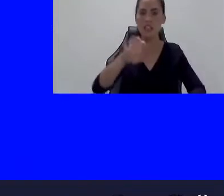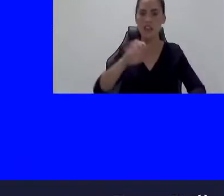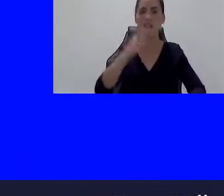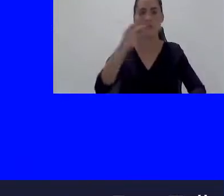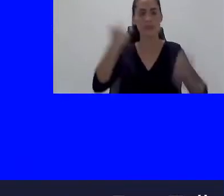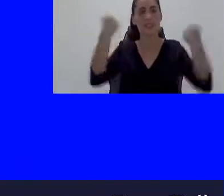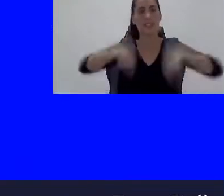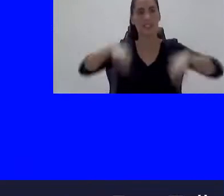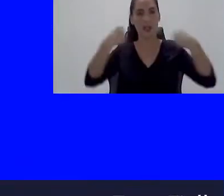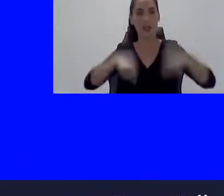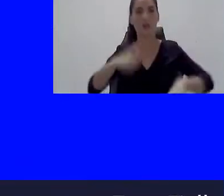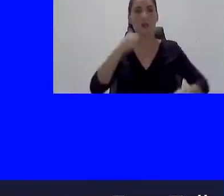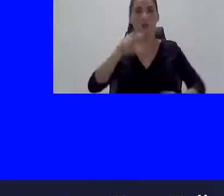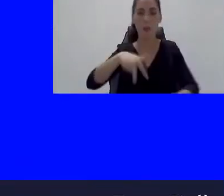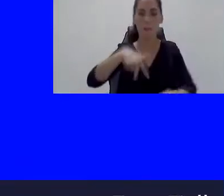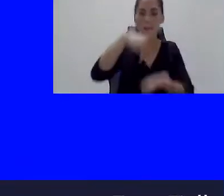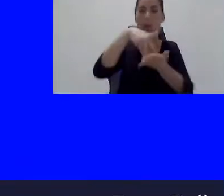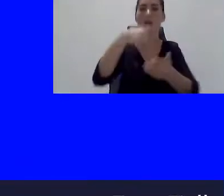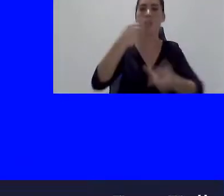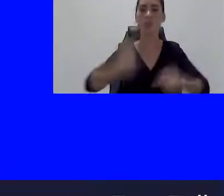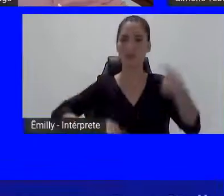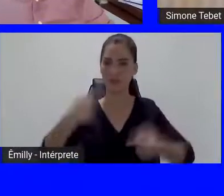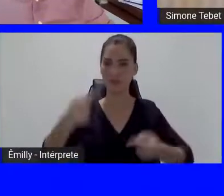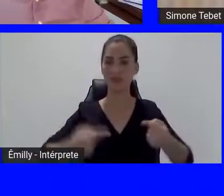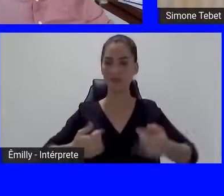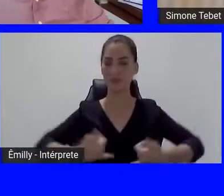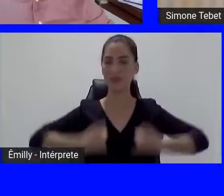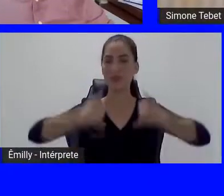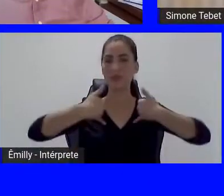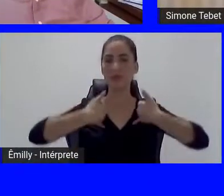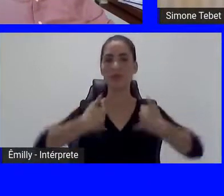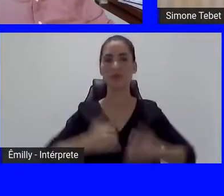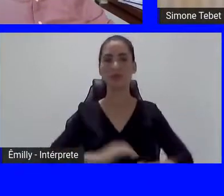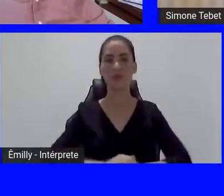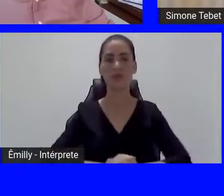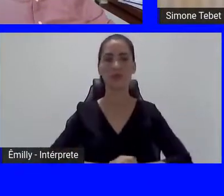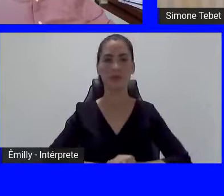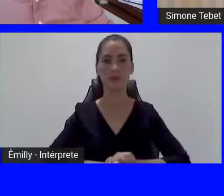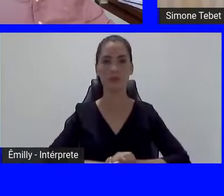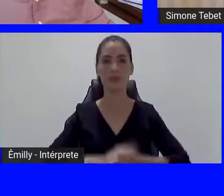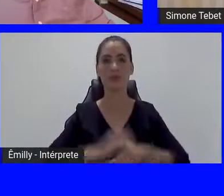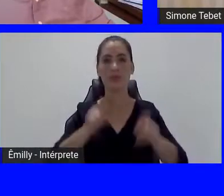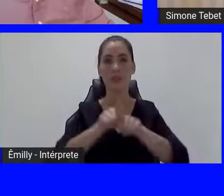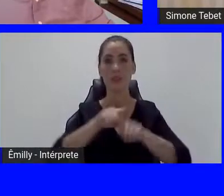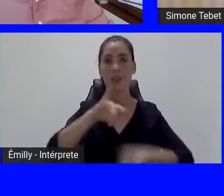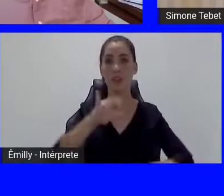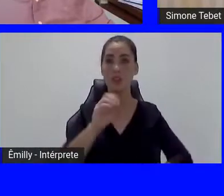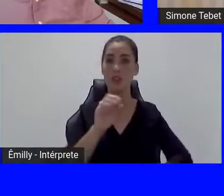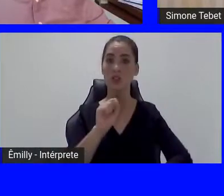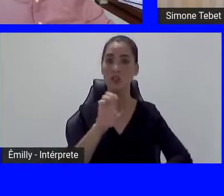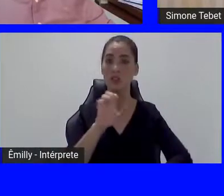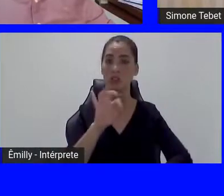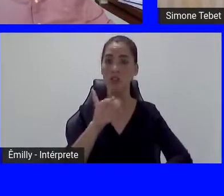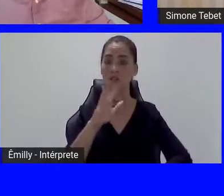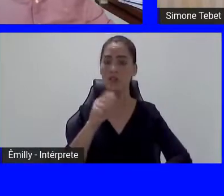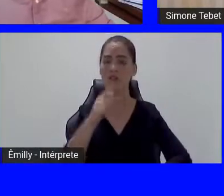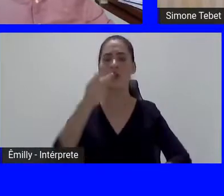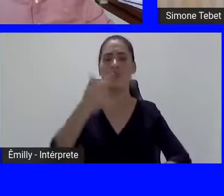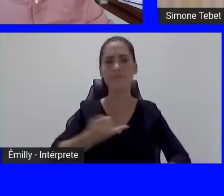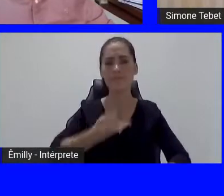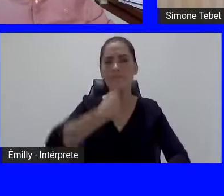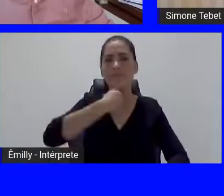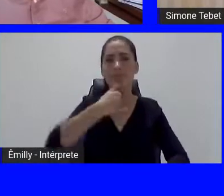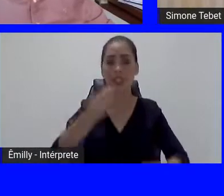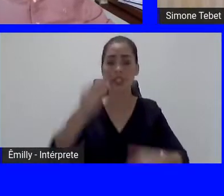na política. Orgulho demais, Simone. Temos aqui a Josefina também lamentando que no país as mulheres não